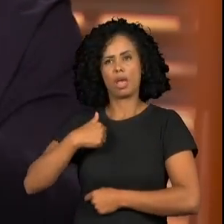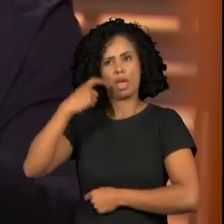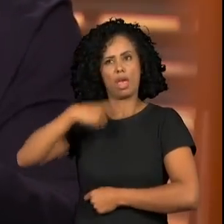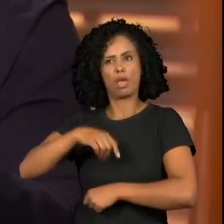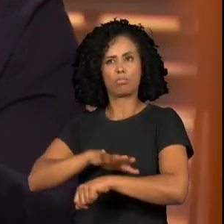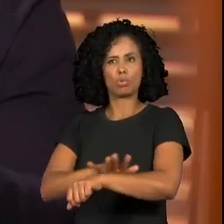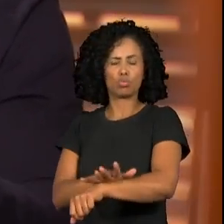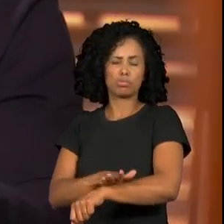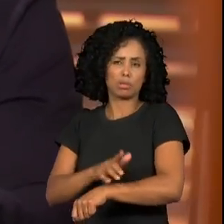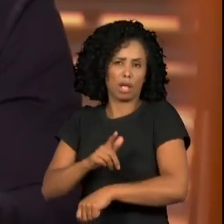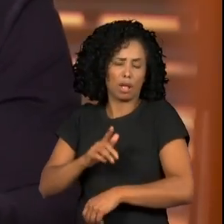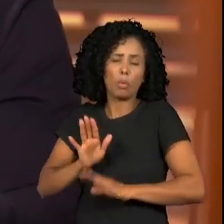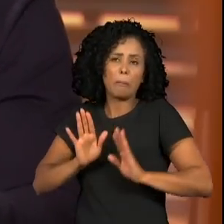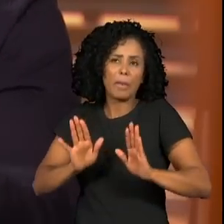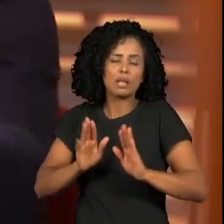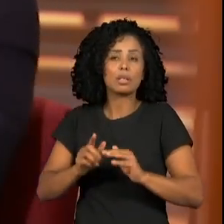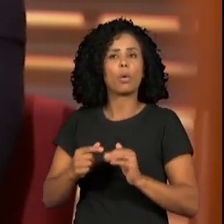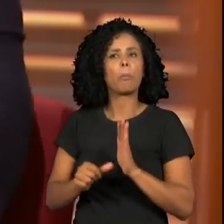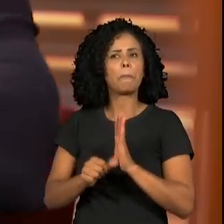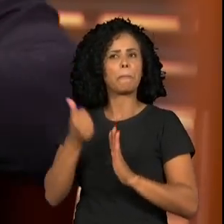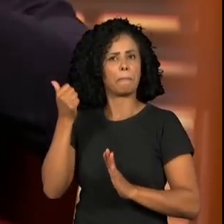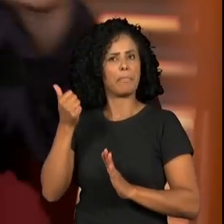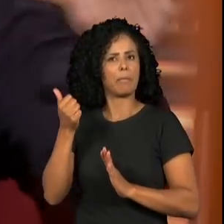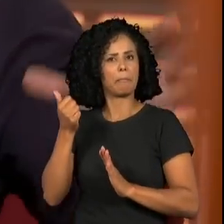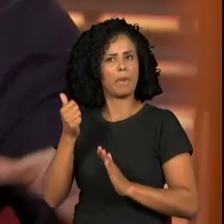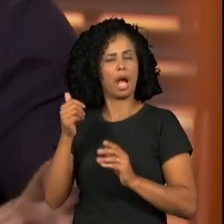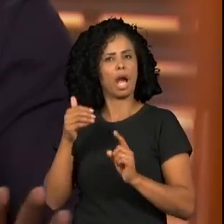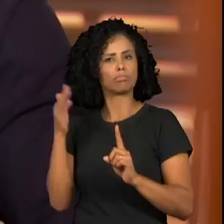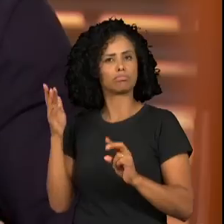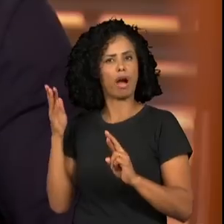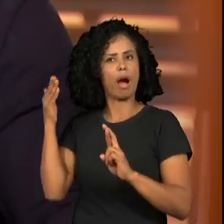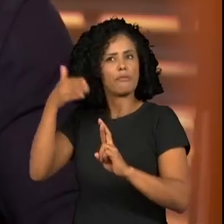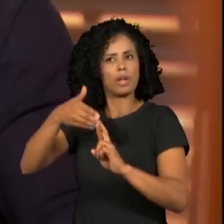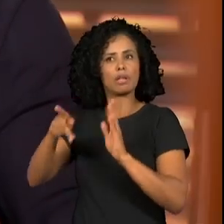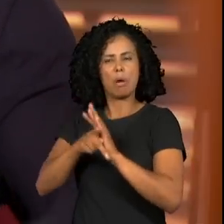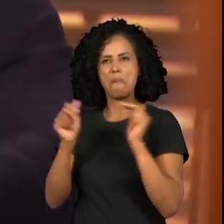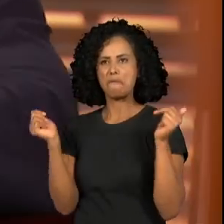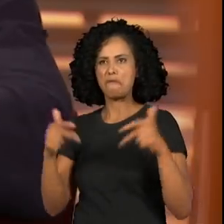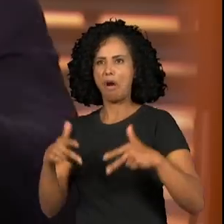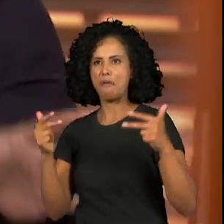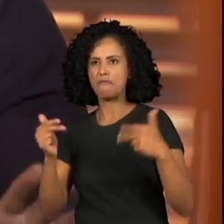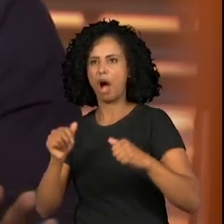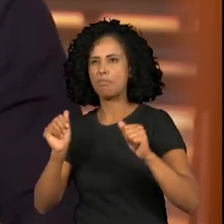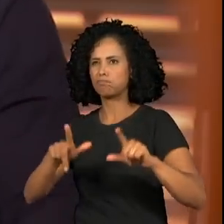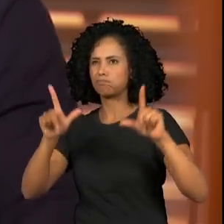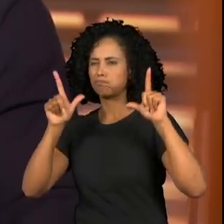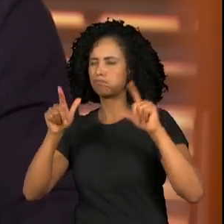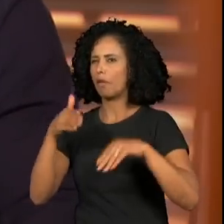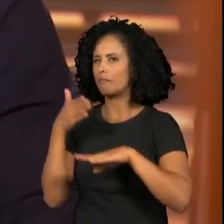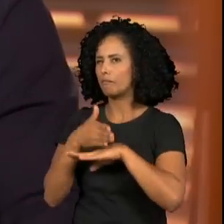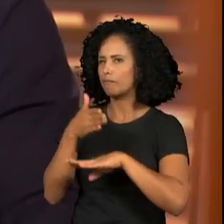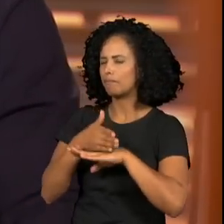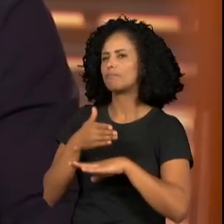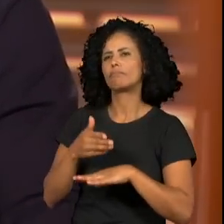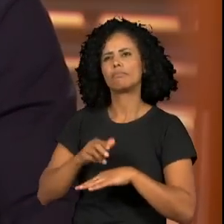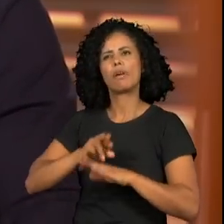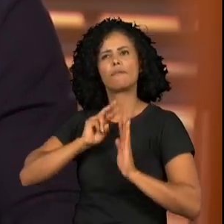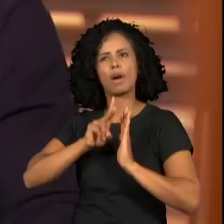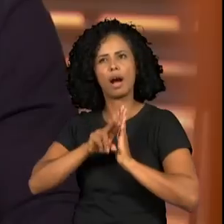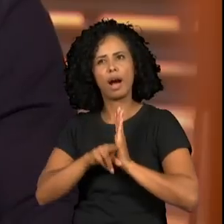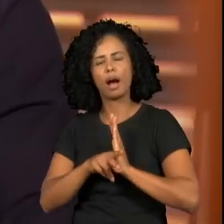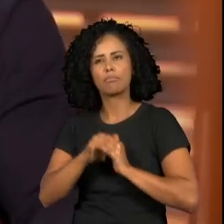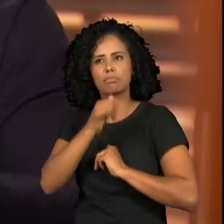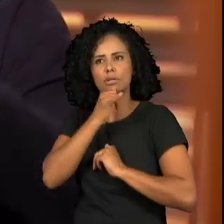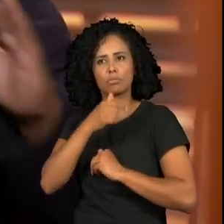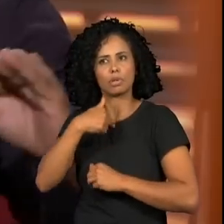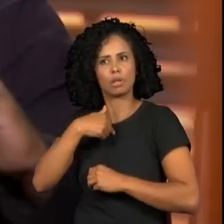primeiros caras de rap a frequentar a grande mídia no geral, sabe, e várias vezes, tipo assim,